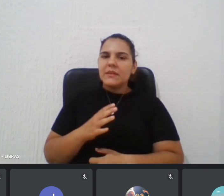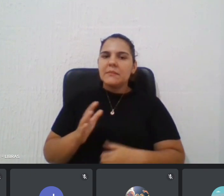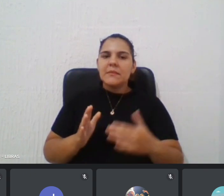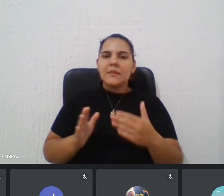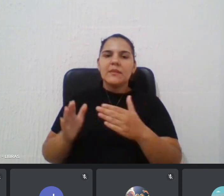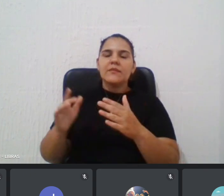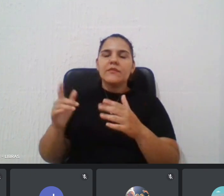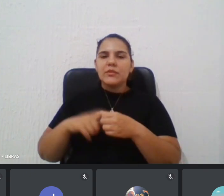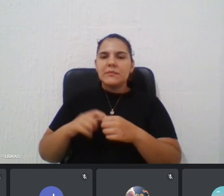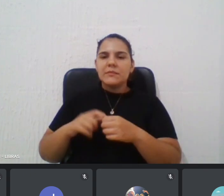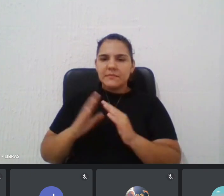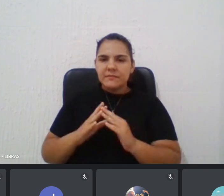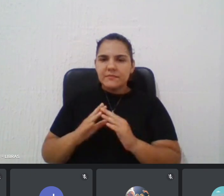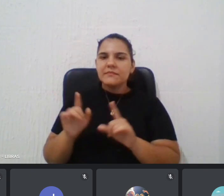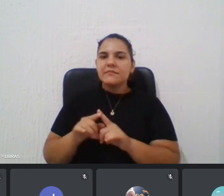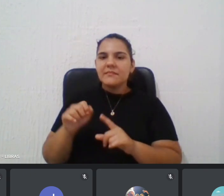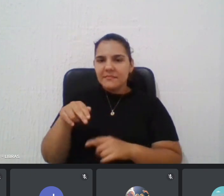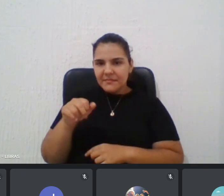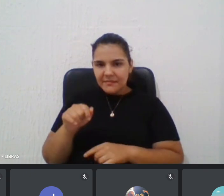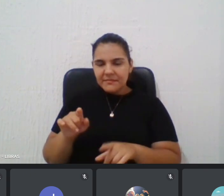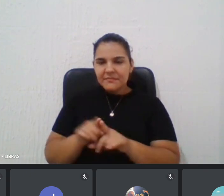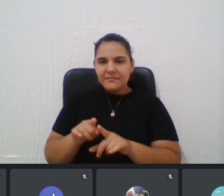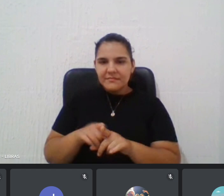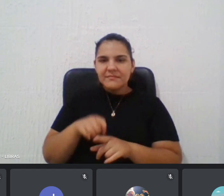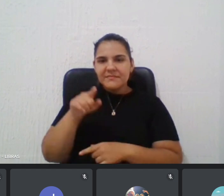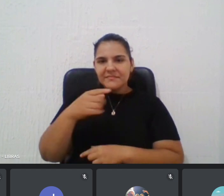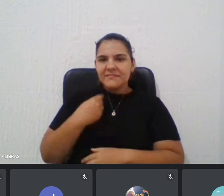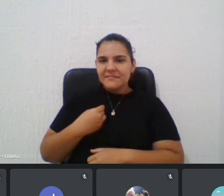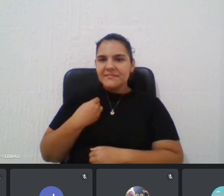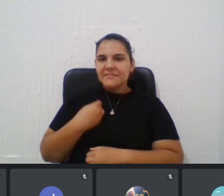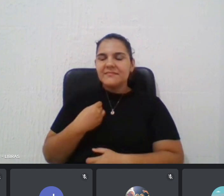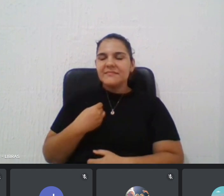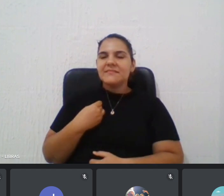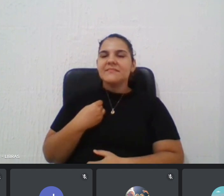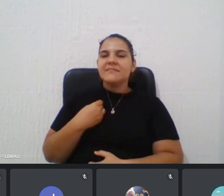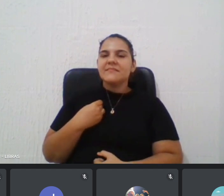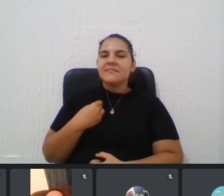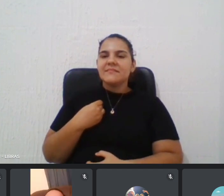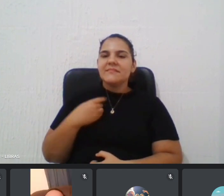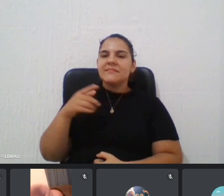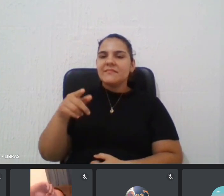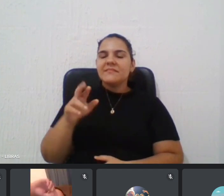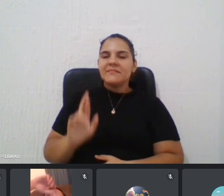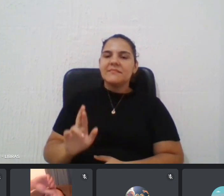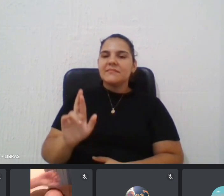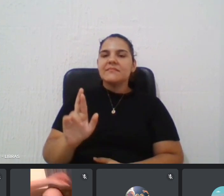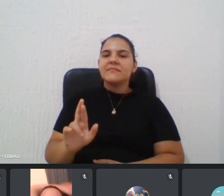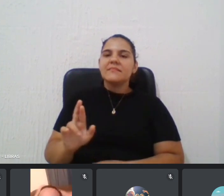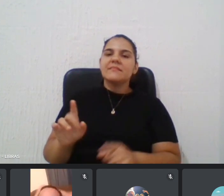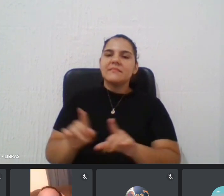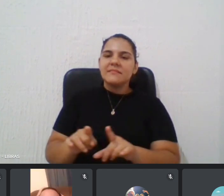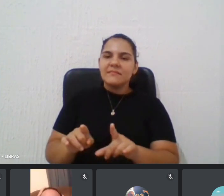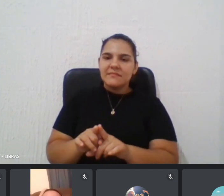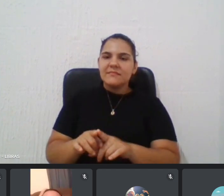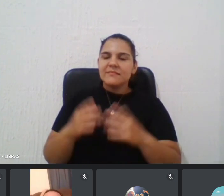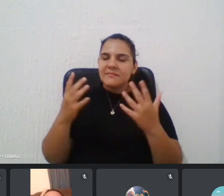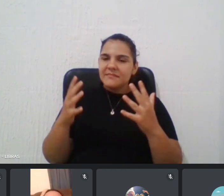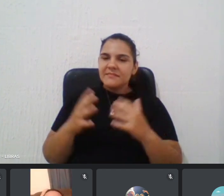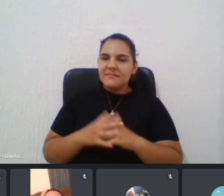Ana, representa a gente aí em São Jorge também, arrasa aí no evento que você está, diga as mesmas palavras aí para o Ivanilson, volta